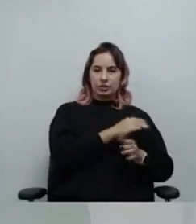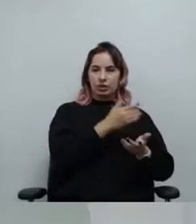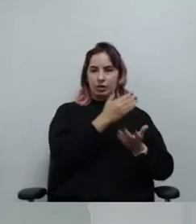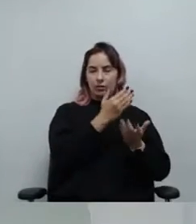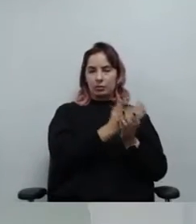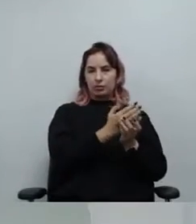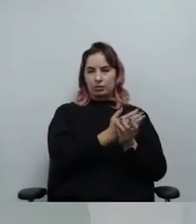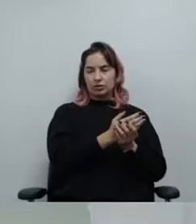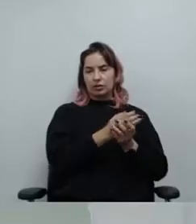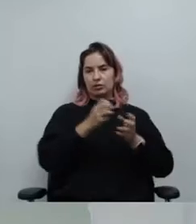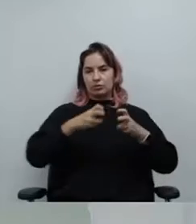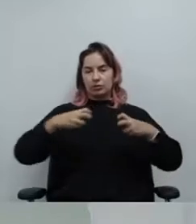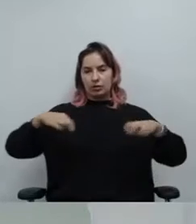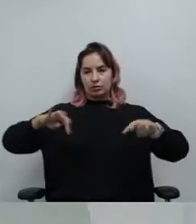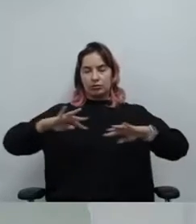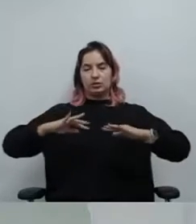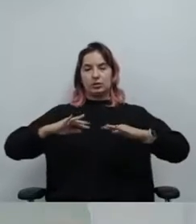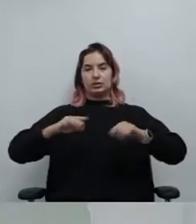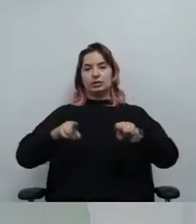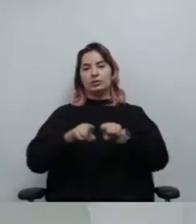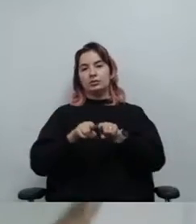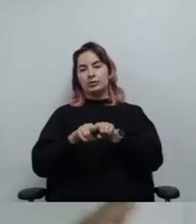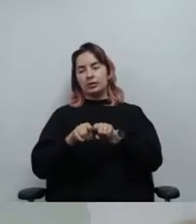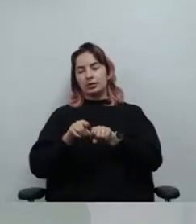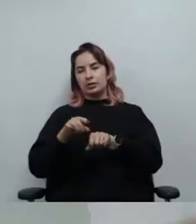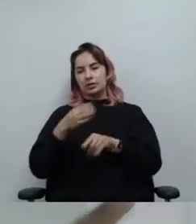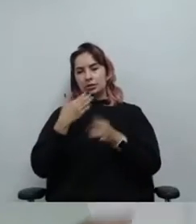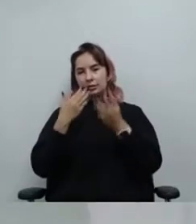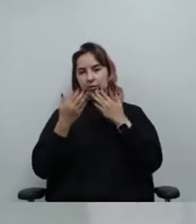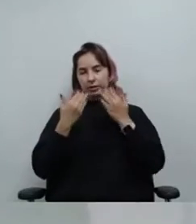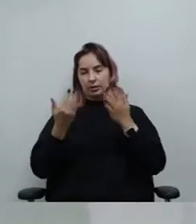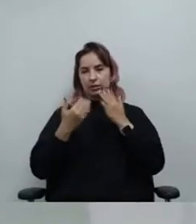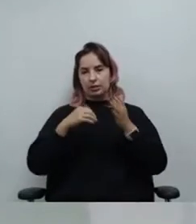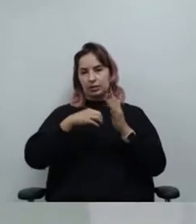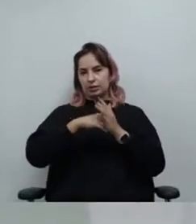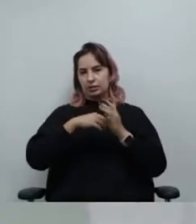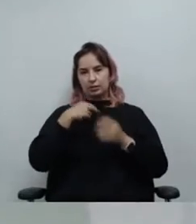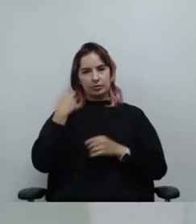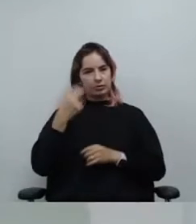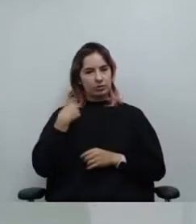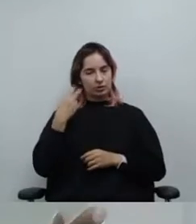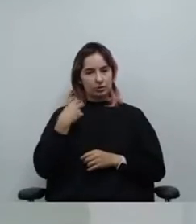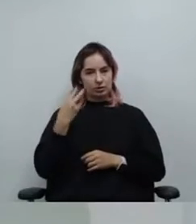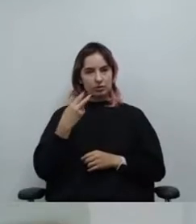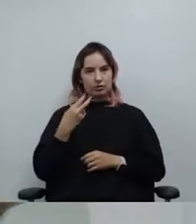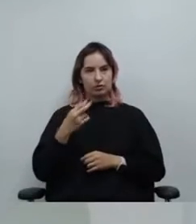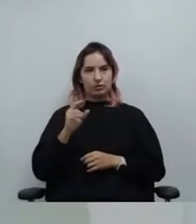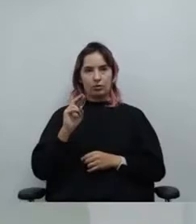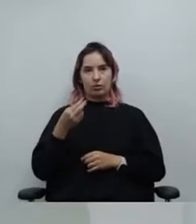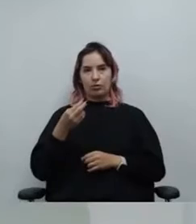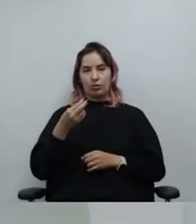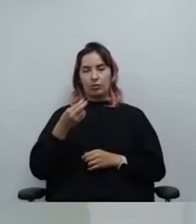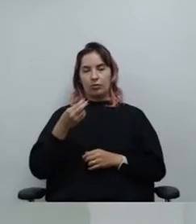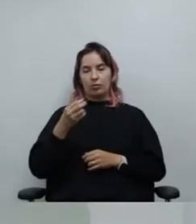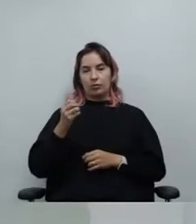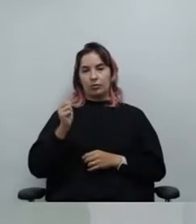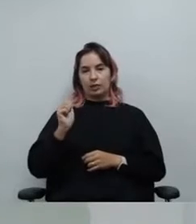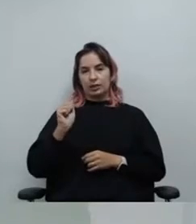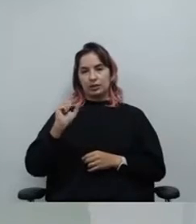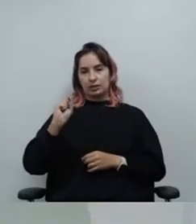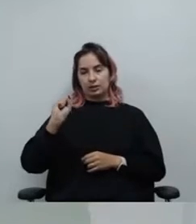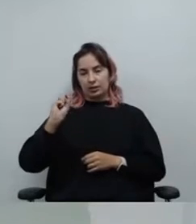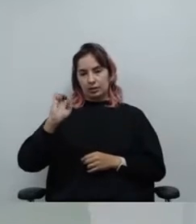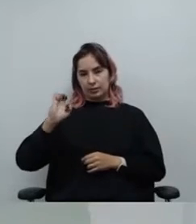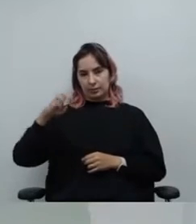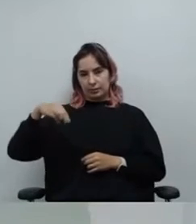das audiências, e ir debatendo na Câmara de Vereadores, ou seja, na Assembleia, entrar com ações